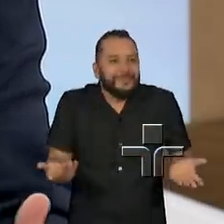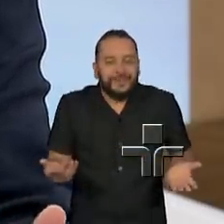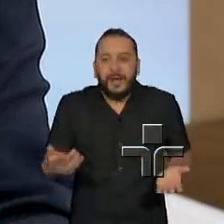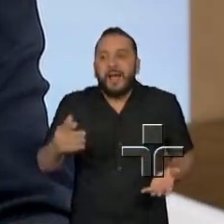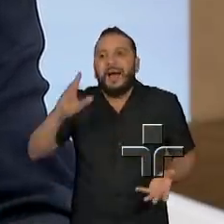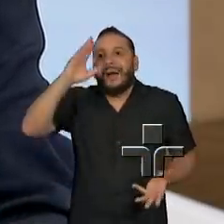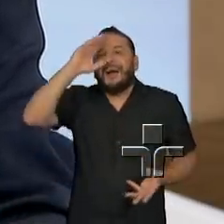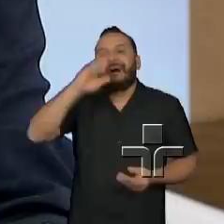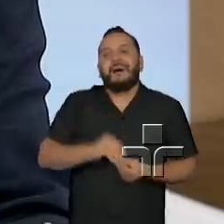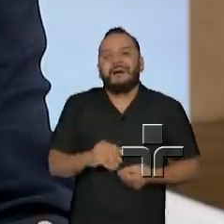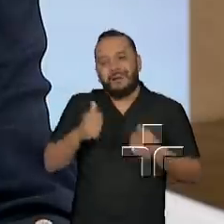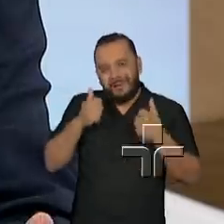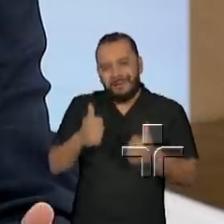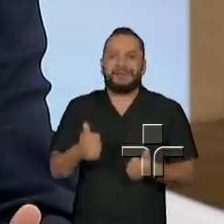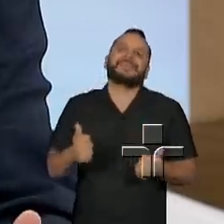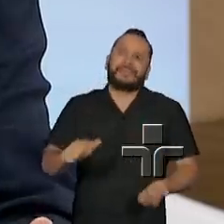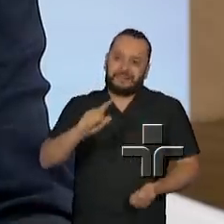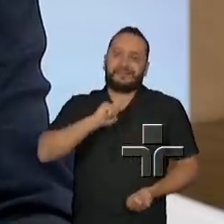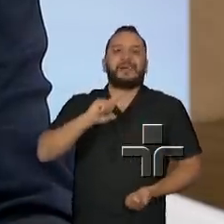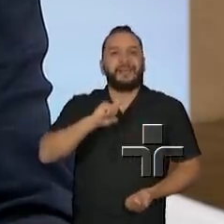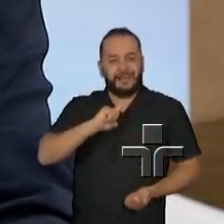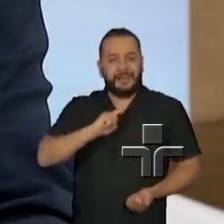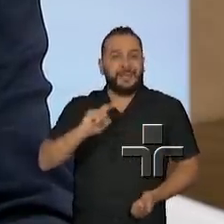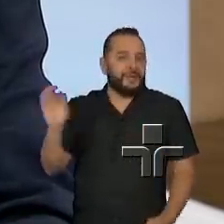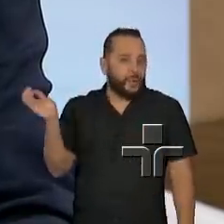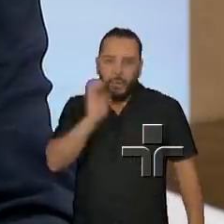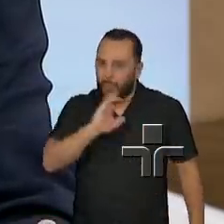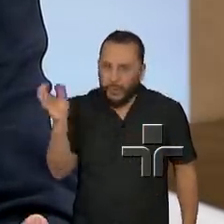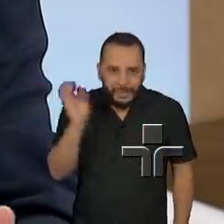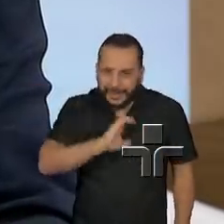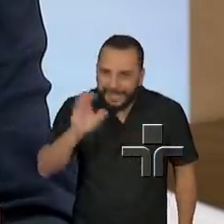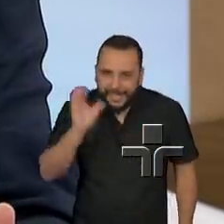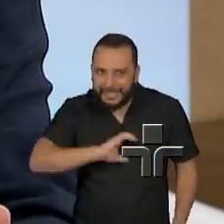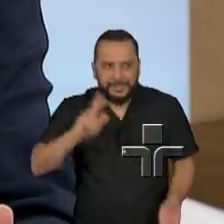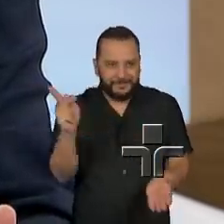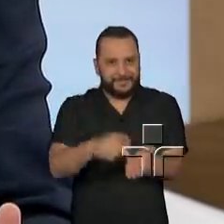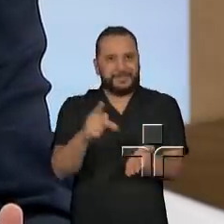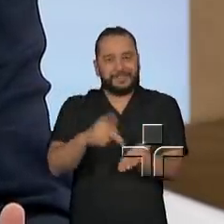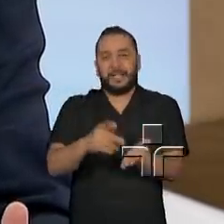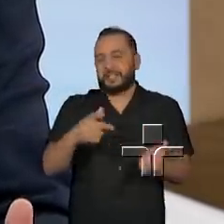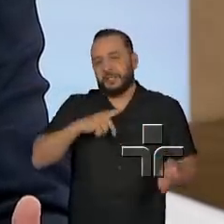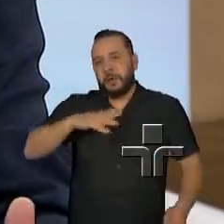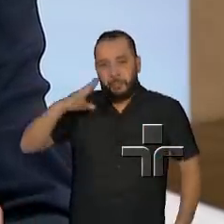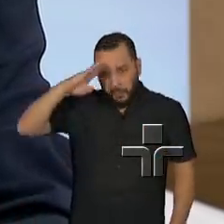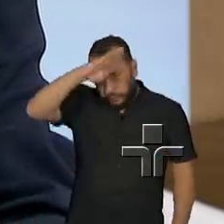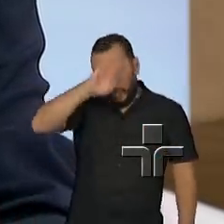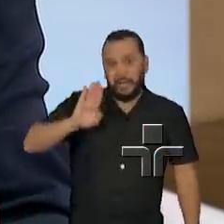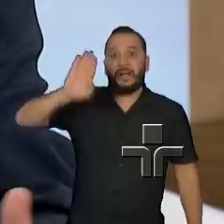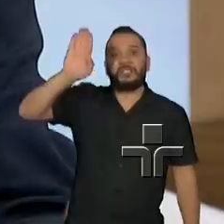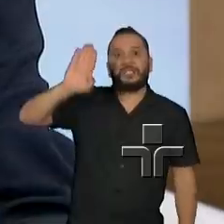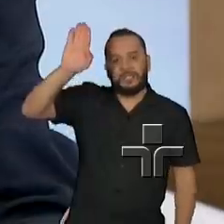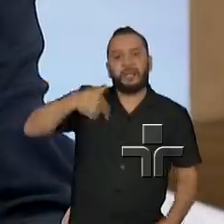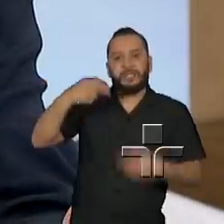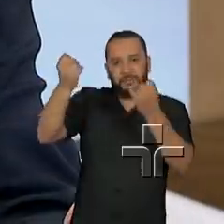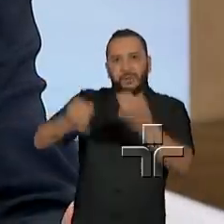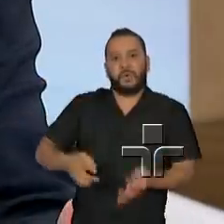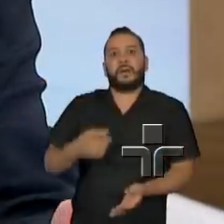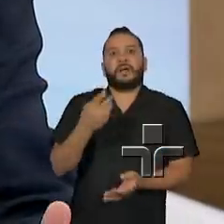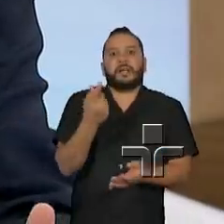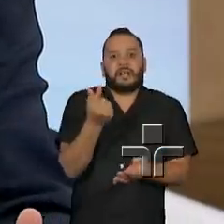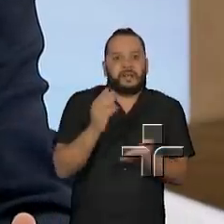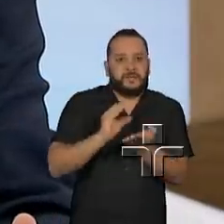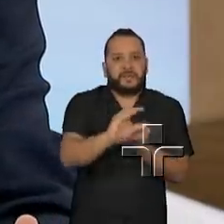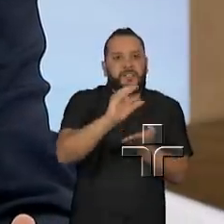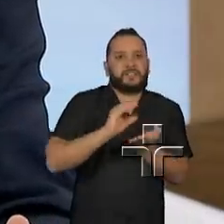uma aceleração. Então, existe uma urgência. Quando o Bolsonaro foi candidato e disse que ia investir 3% do